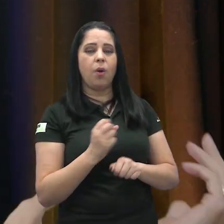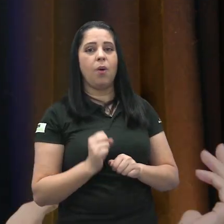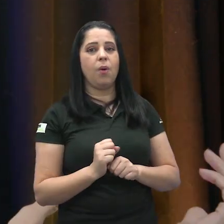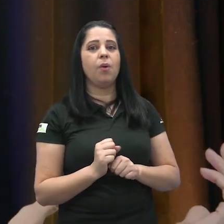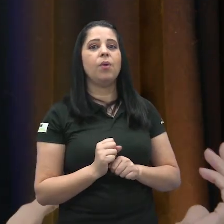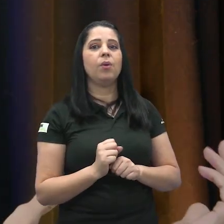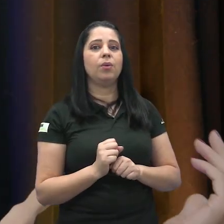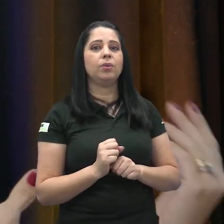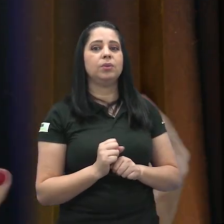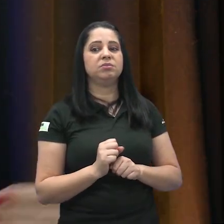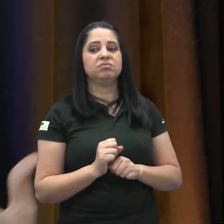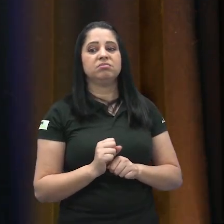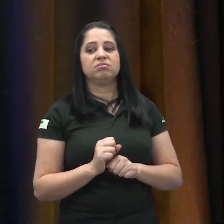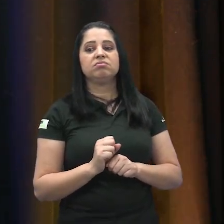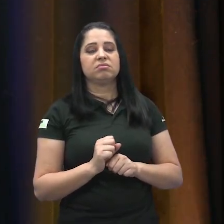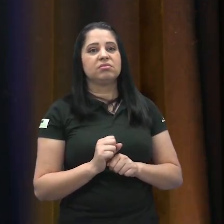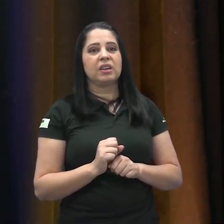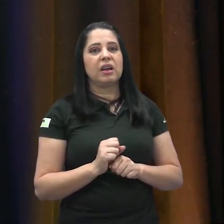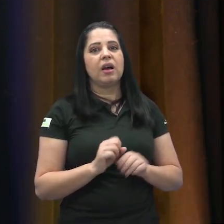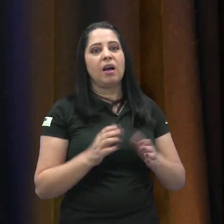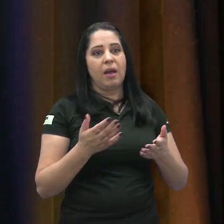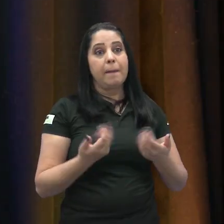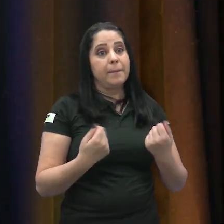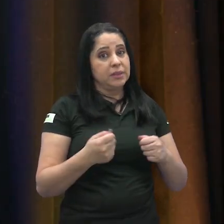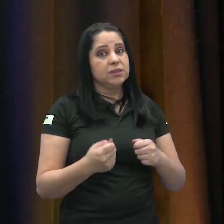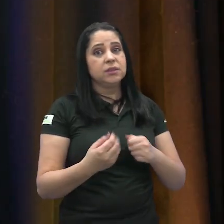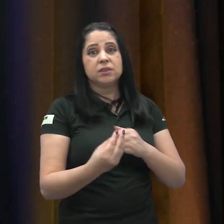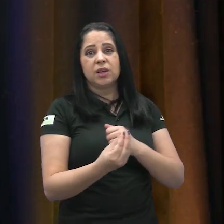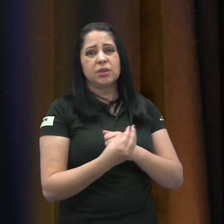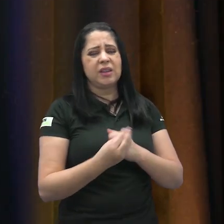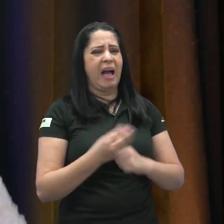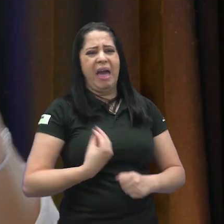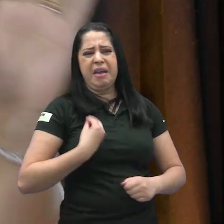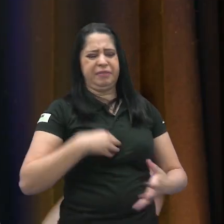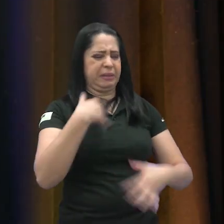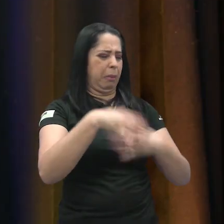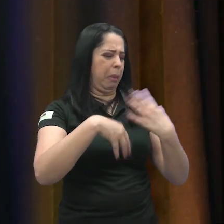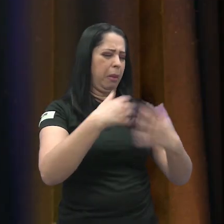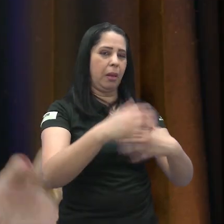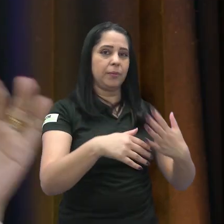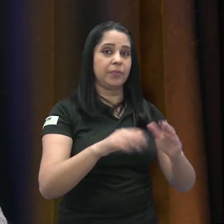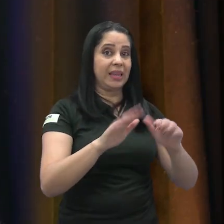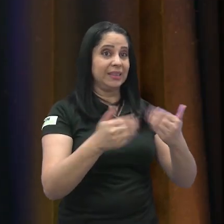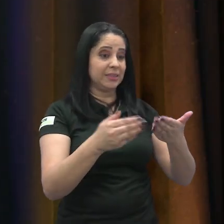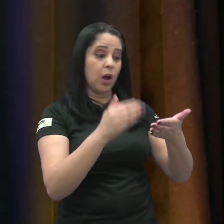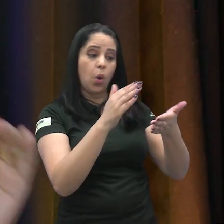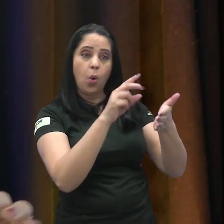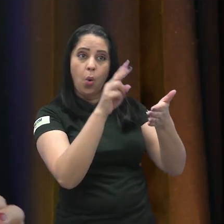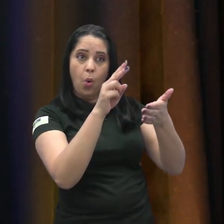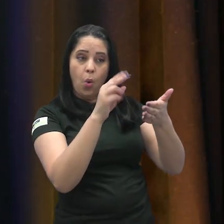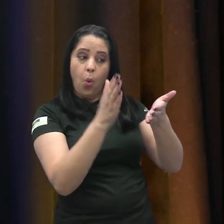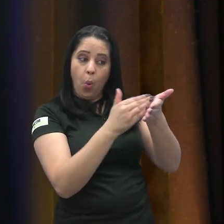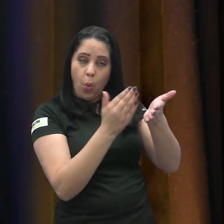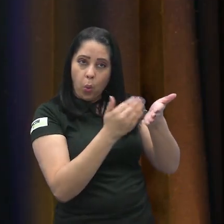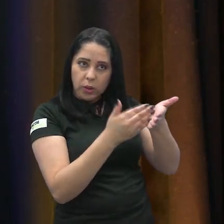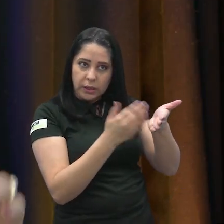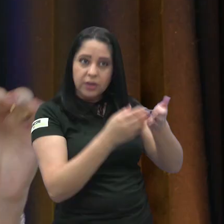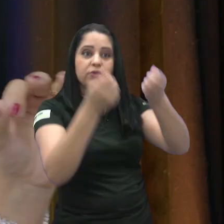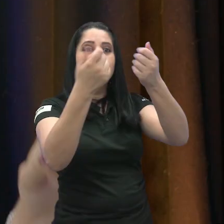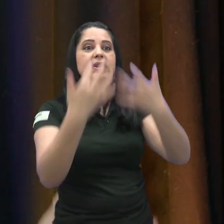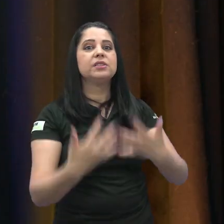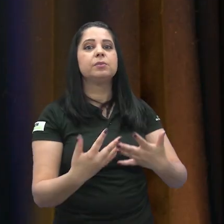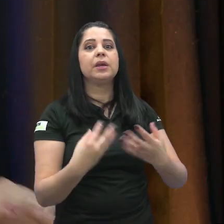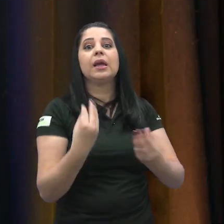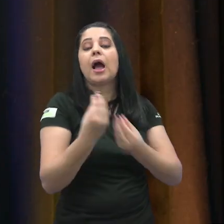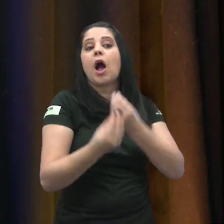que um dia ela foi ficar desprotegida, quando ela tem que cuidar disso. Então, vira uma bagunça. E o livro e o artigo são sobre isso, sobre